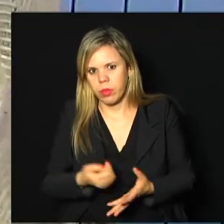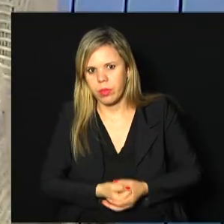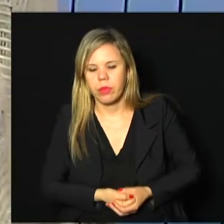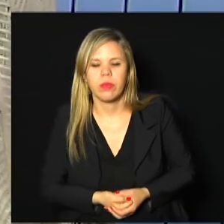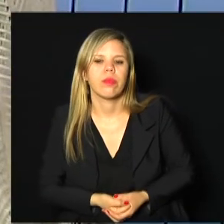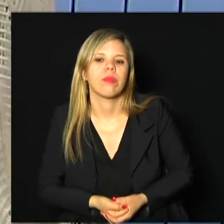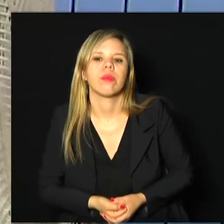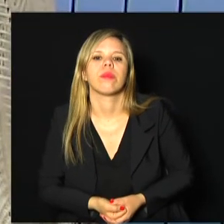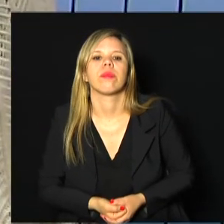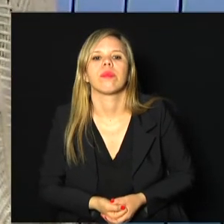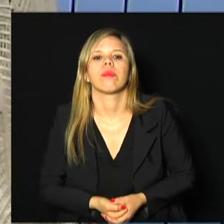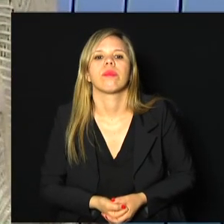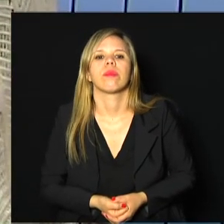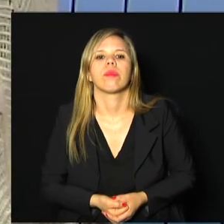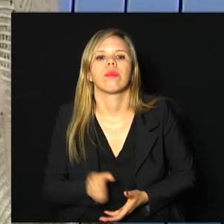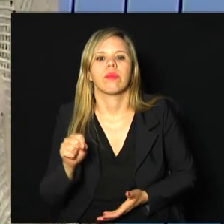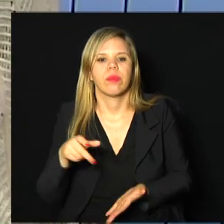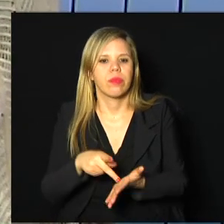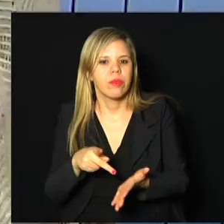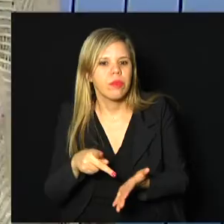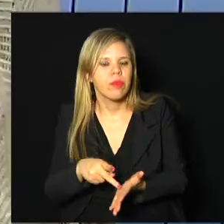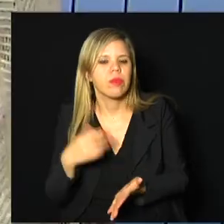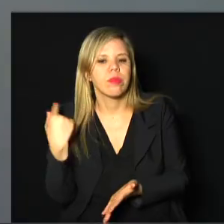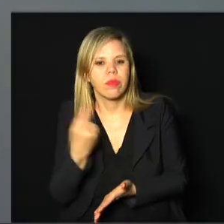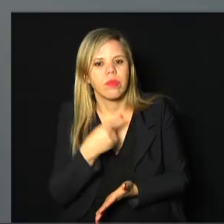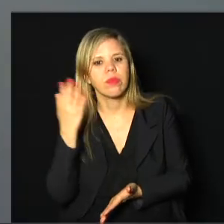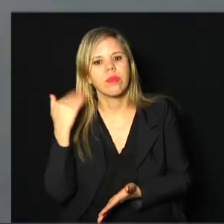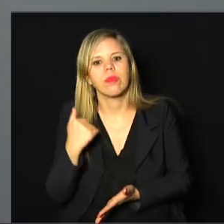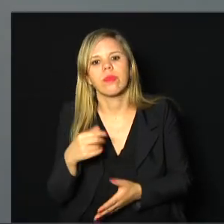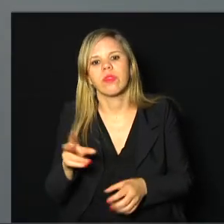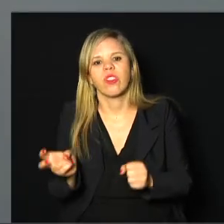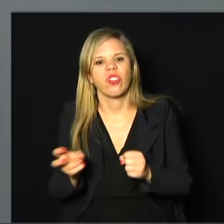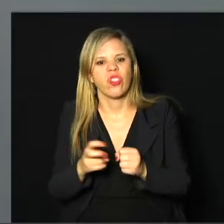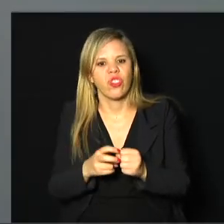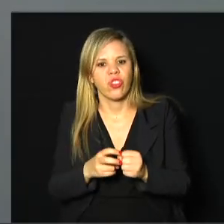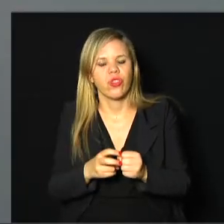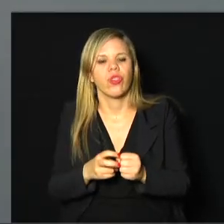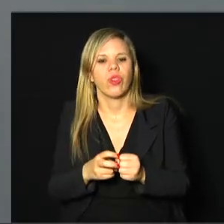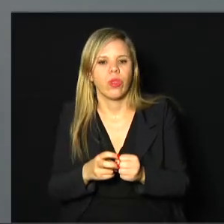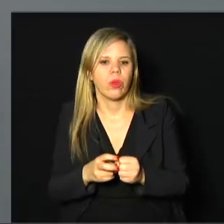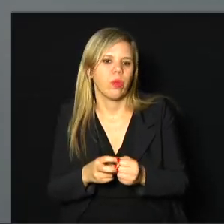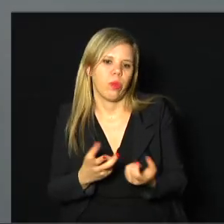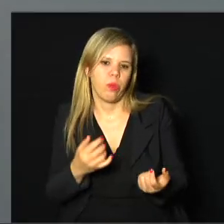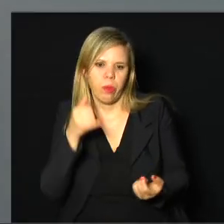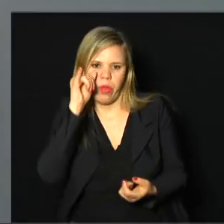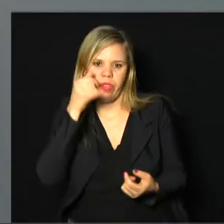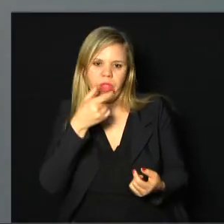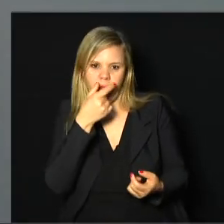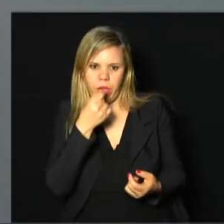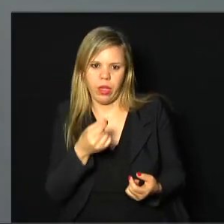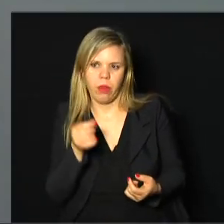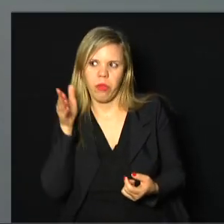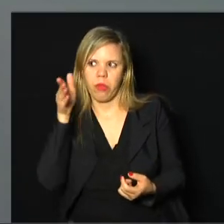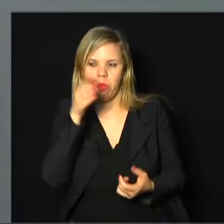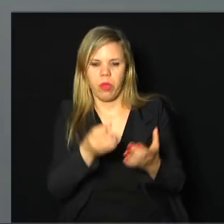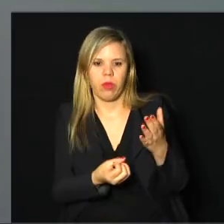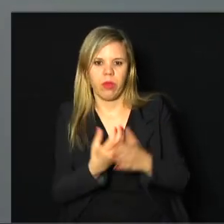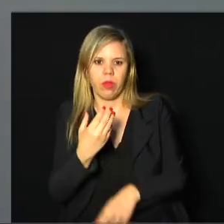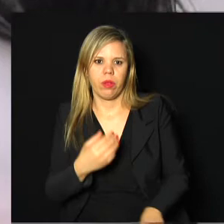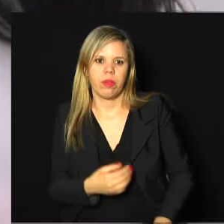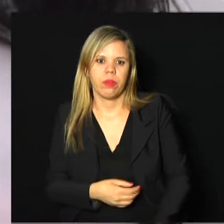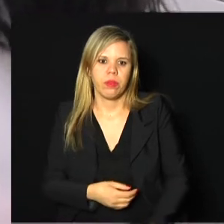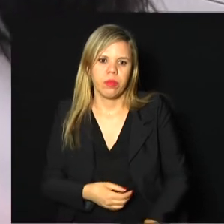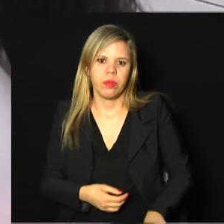importante. É muito importante. A gente sabe que o vírus, né, contra a gripe, ele também está